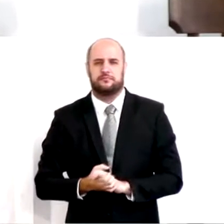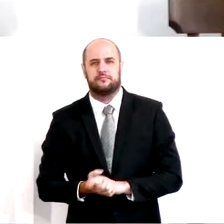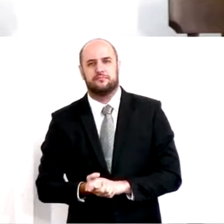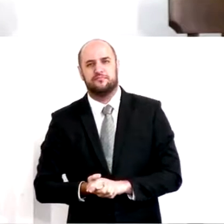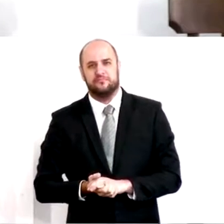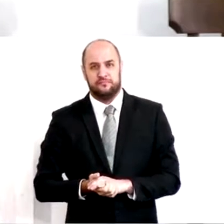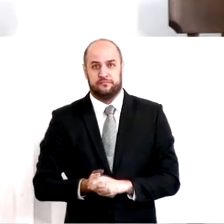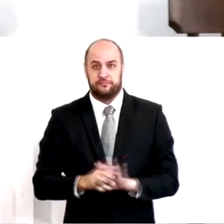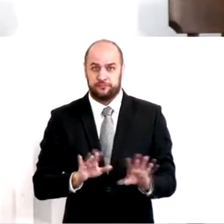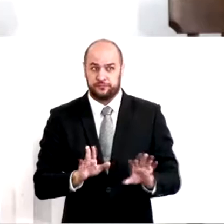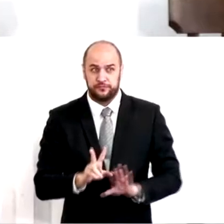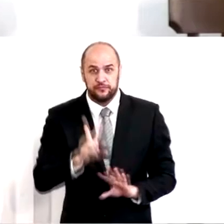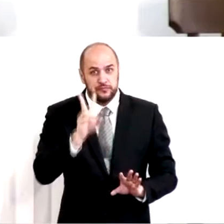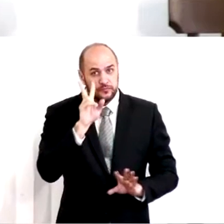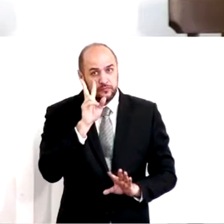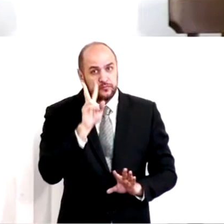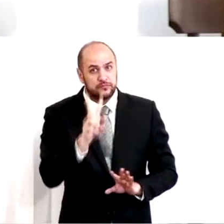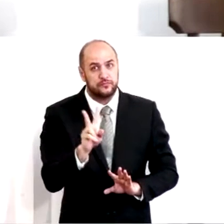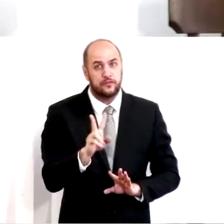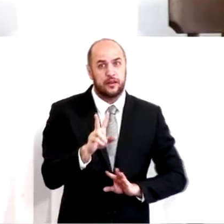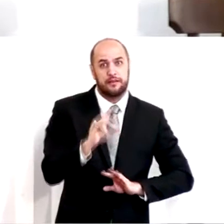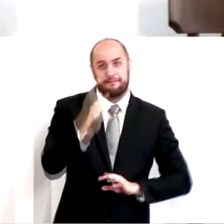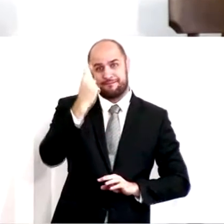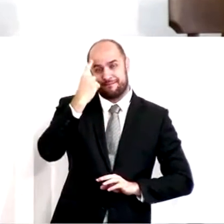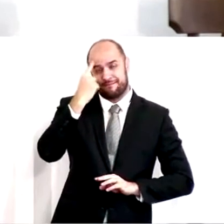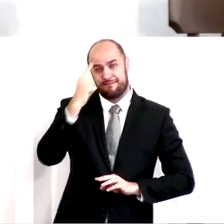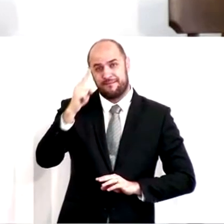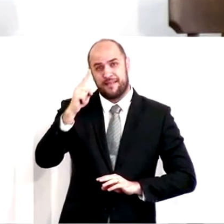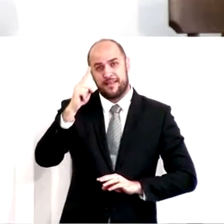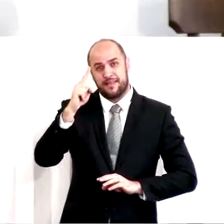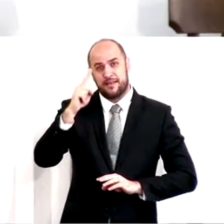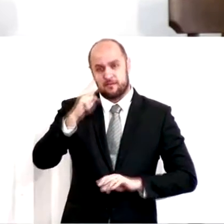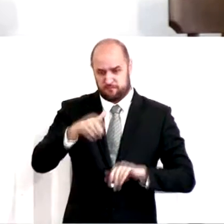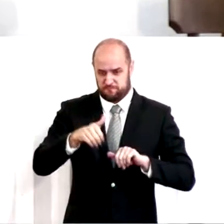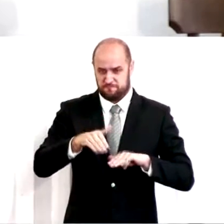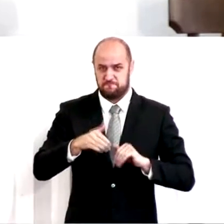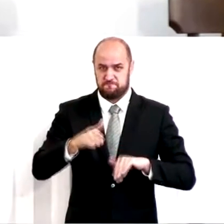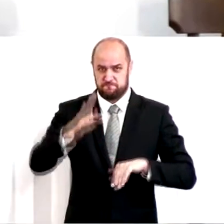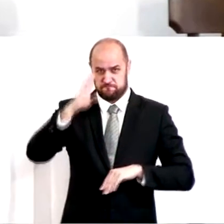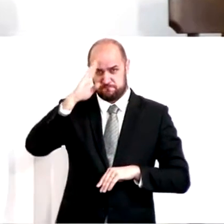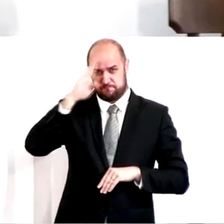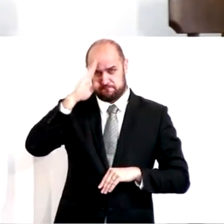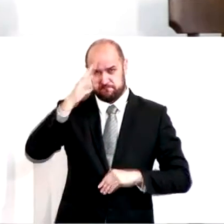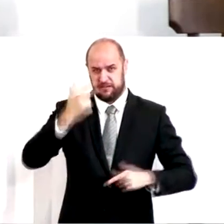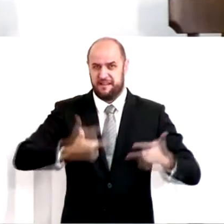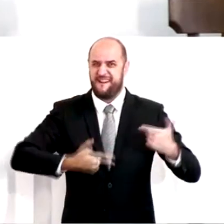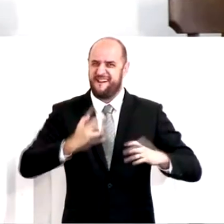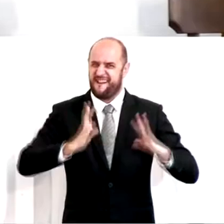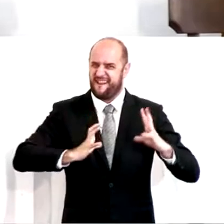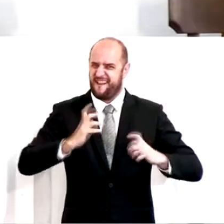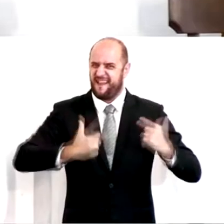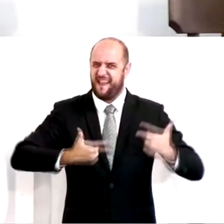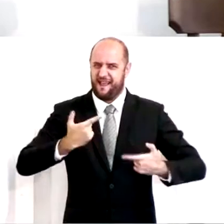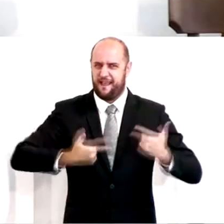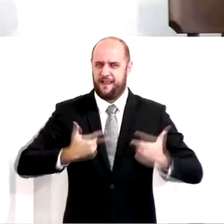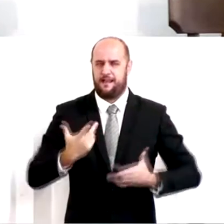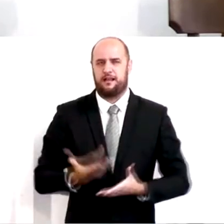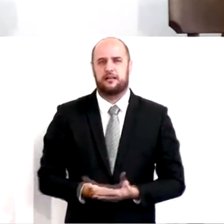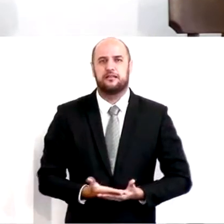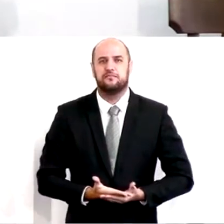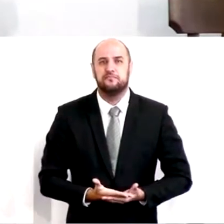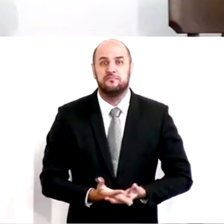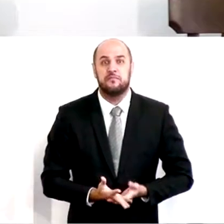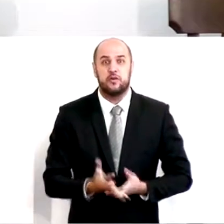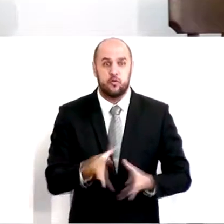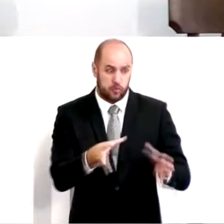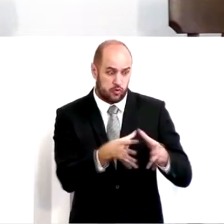Notem que Paulo usa uma figura de guerra, Paulo usa uma figura militar. Paulo usa alguma coisa que era do